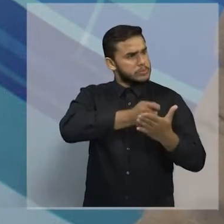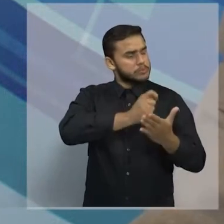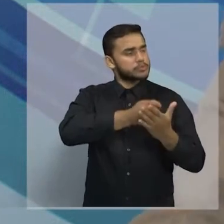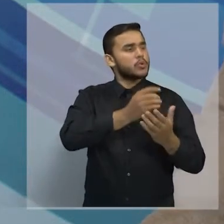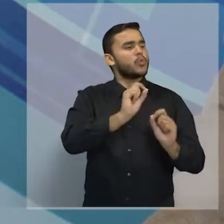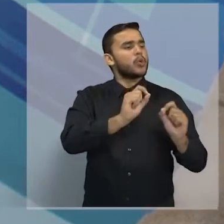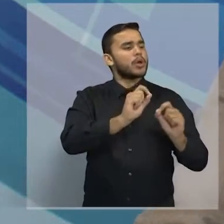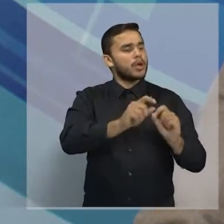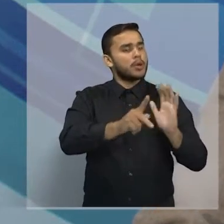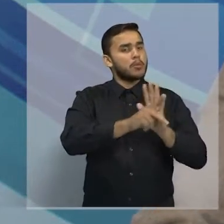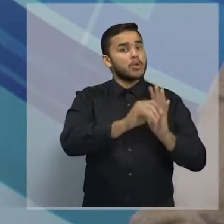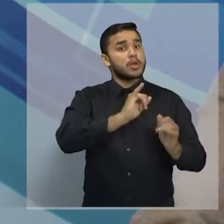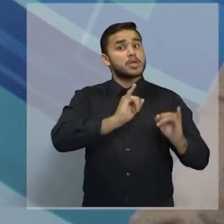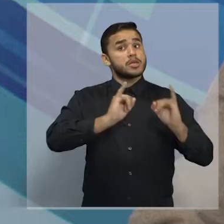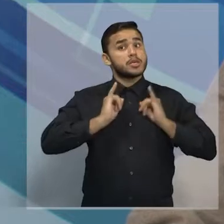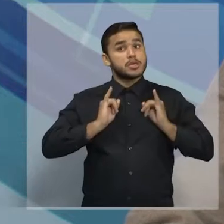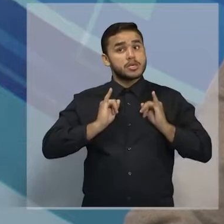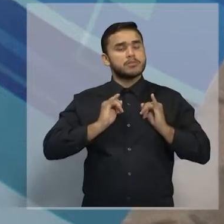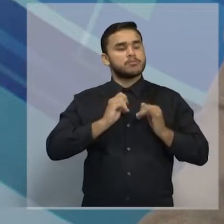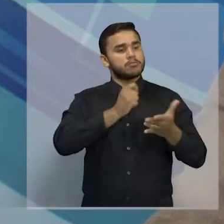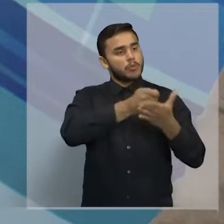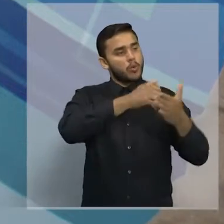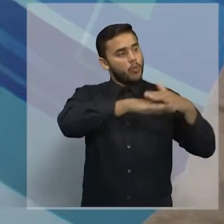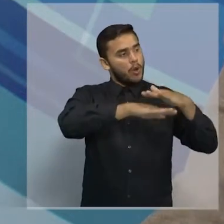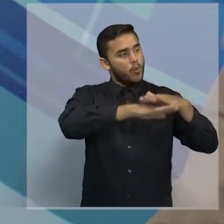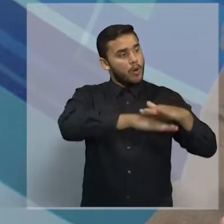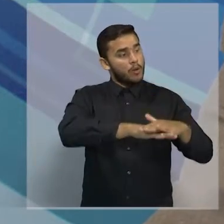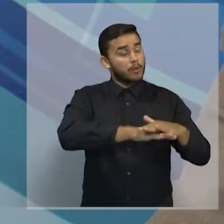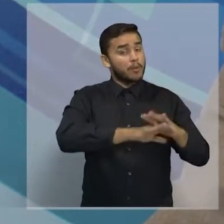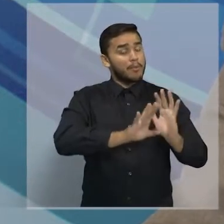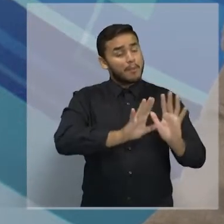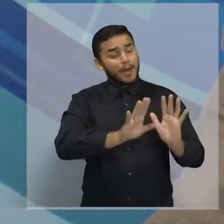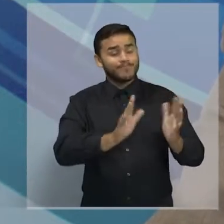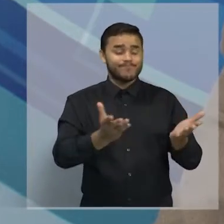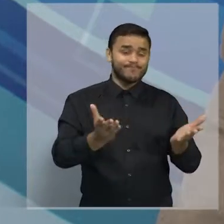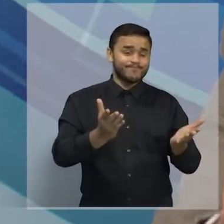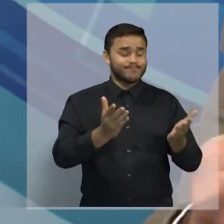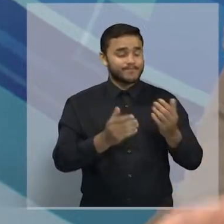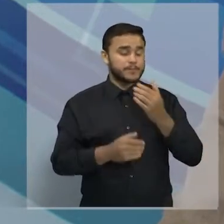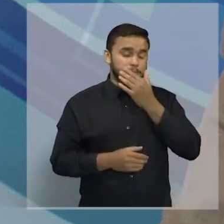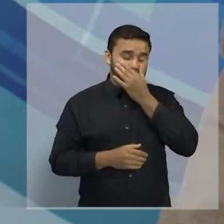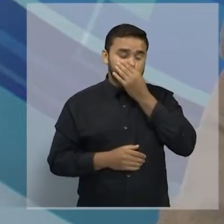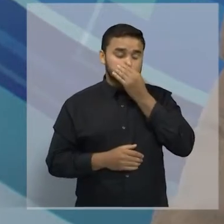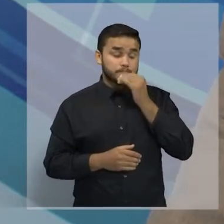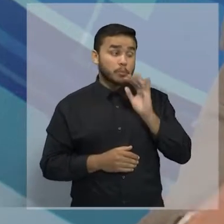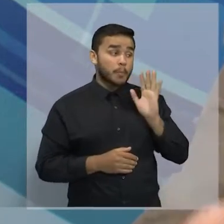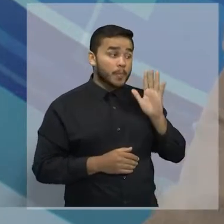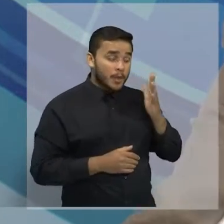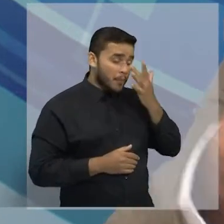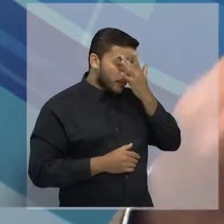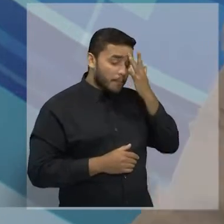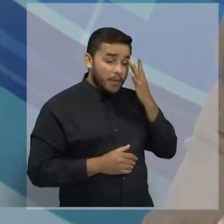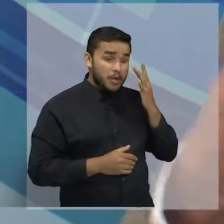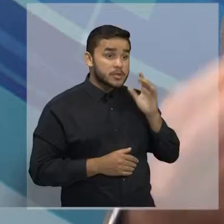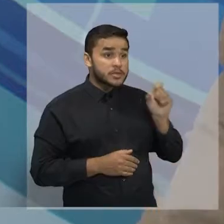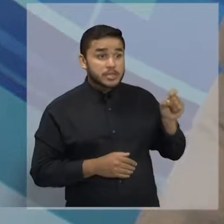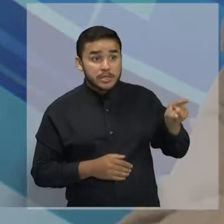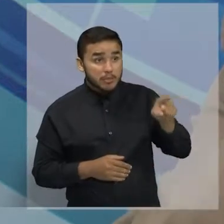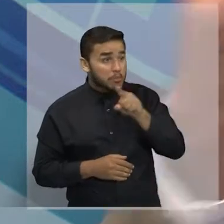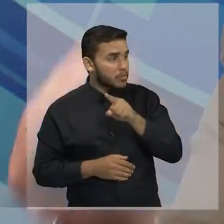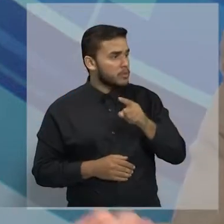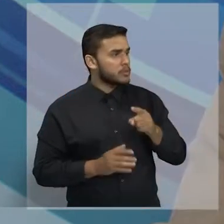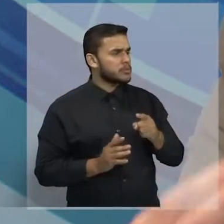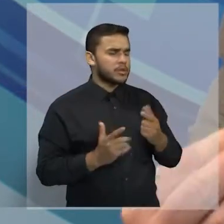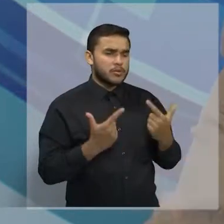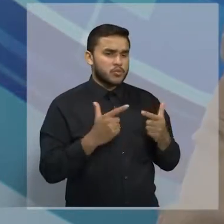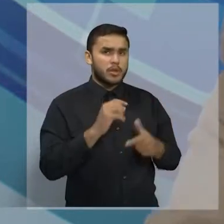Primeiro princípio é que se mistura com a questão assistencial, é você garantir renda para aqueles que não conseguiram, por